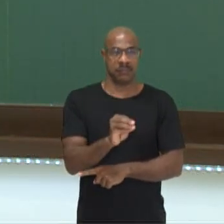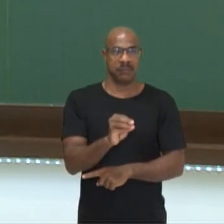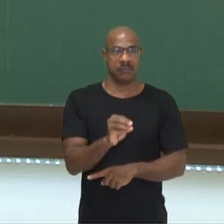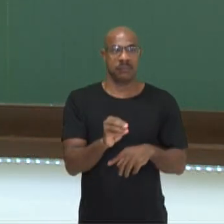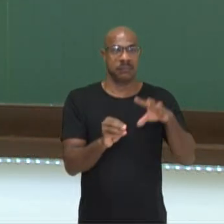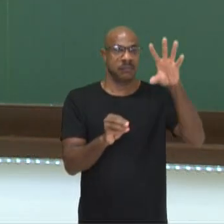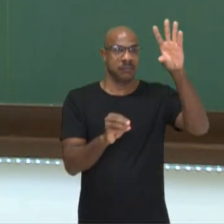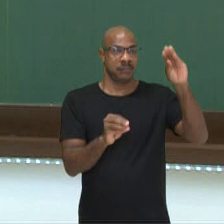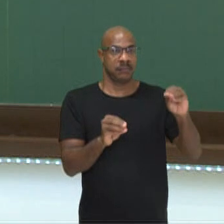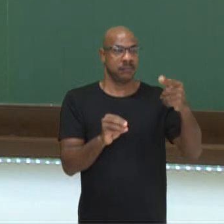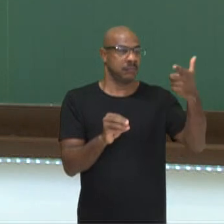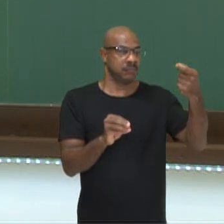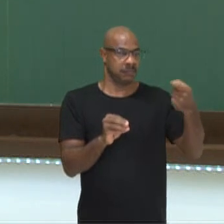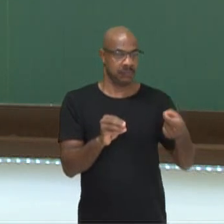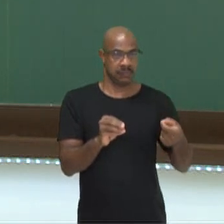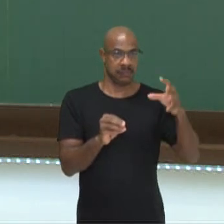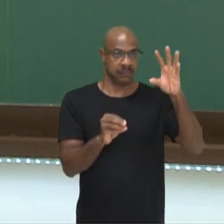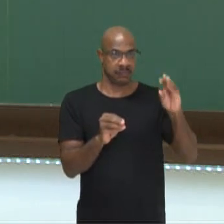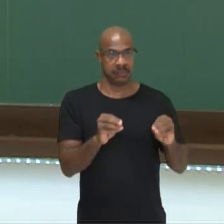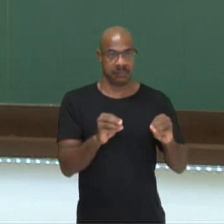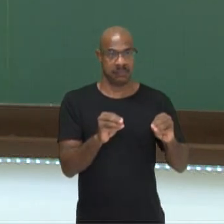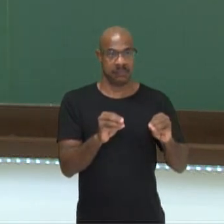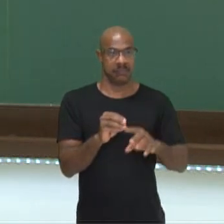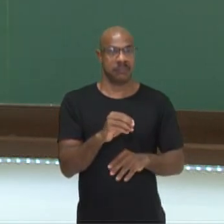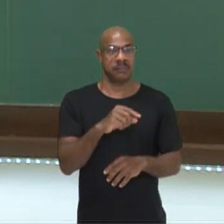eu vou tirar 15.